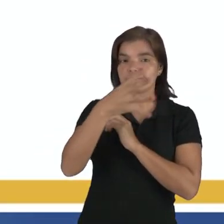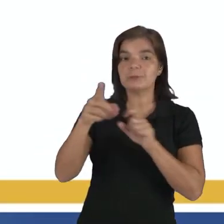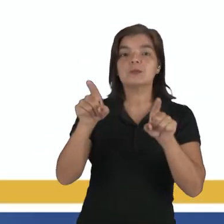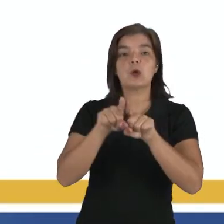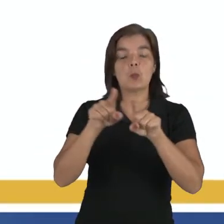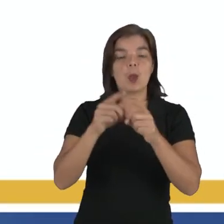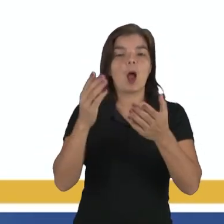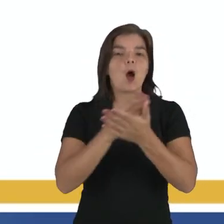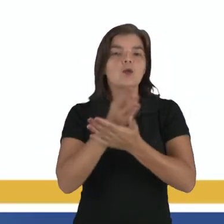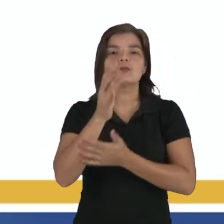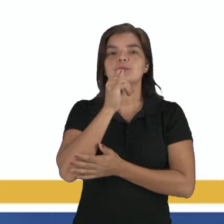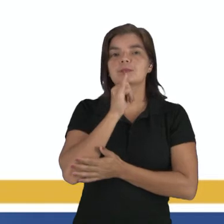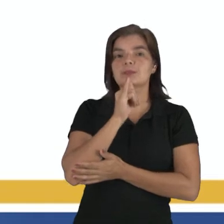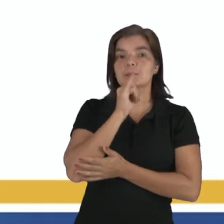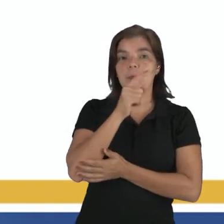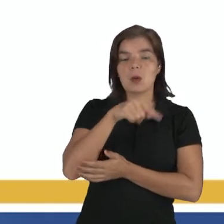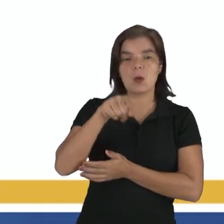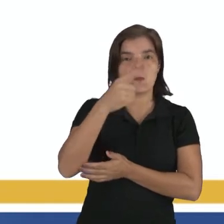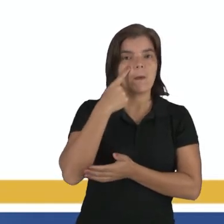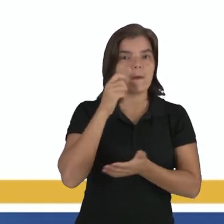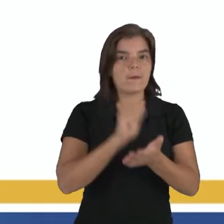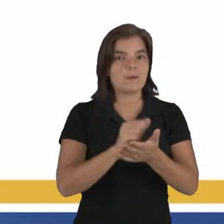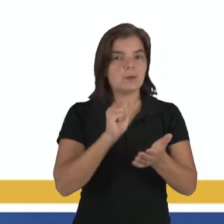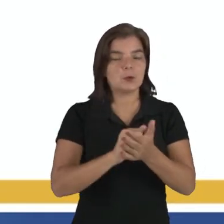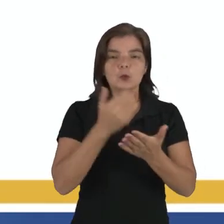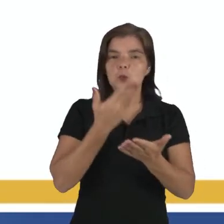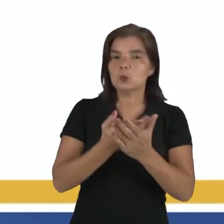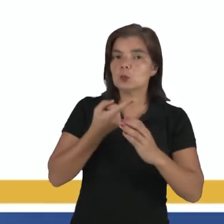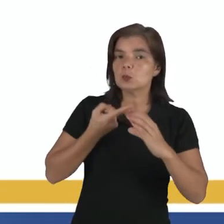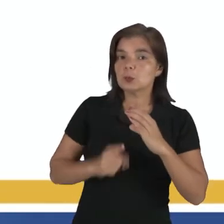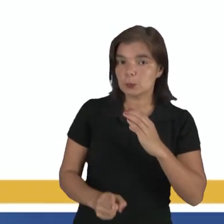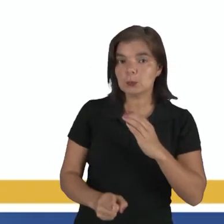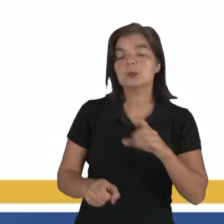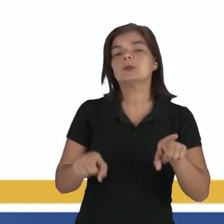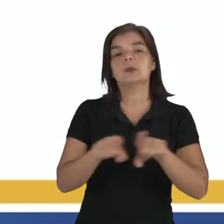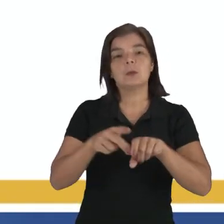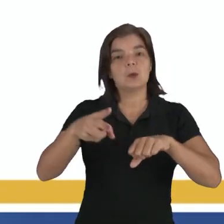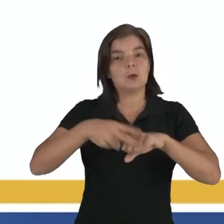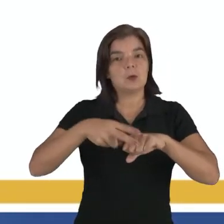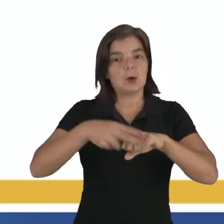de verbos irregulares. Depois eu quero que vocês façam um estudo mais profundo sobre